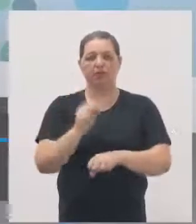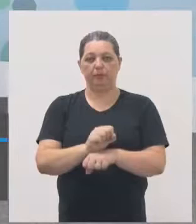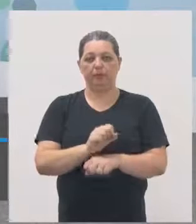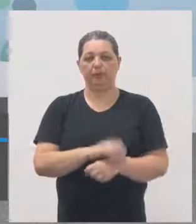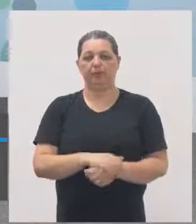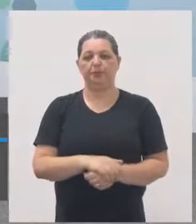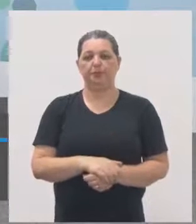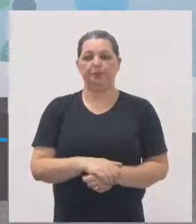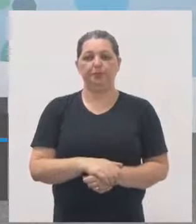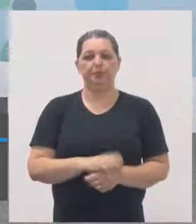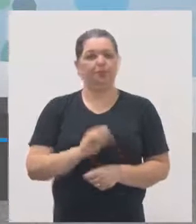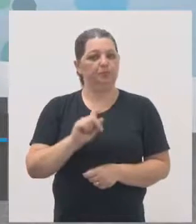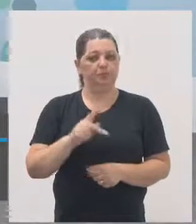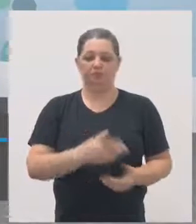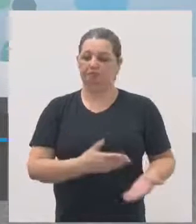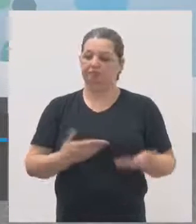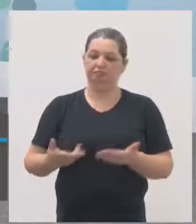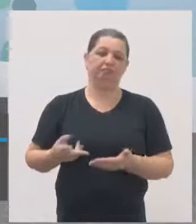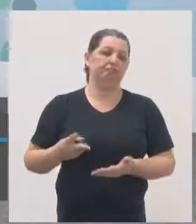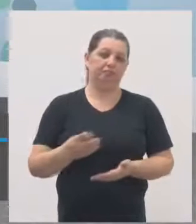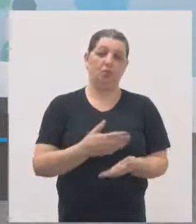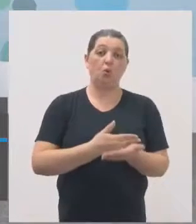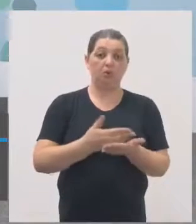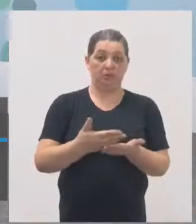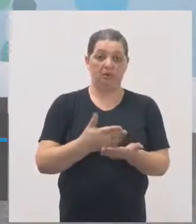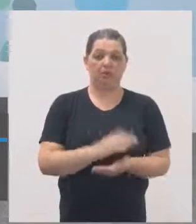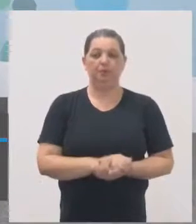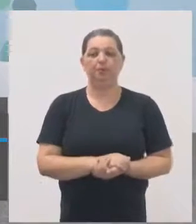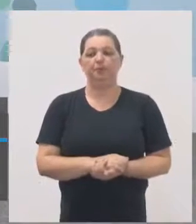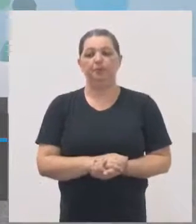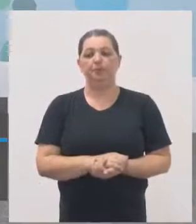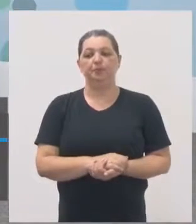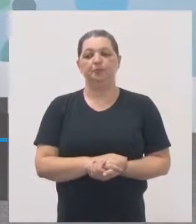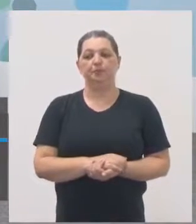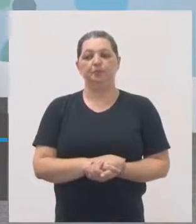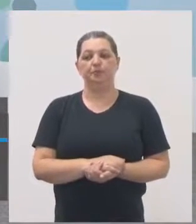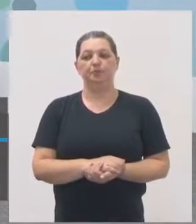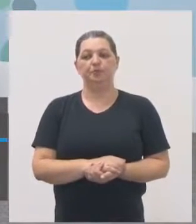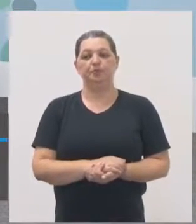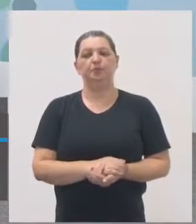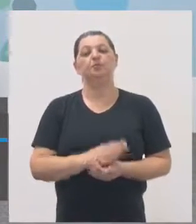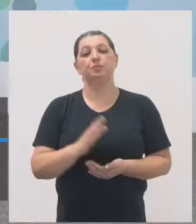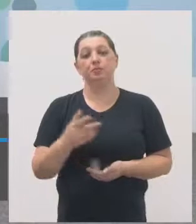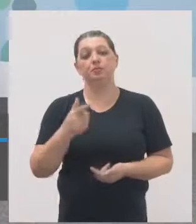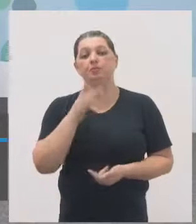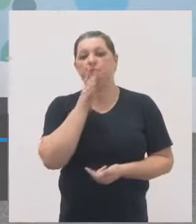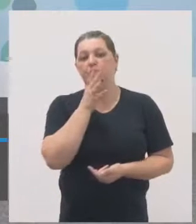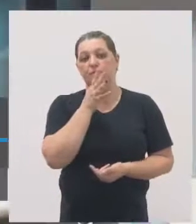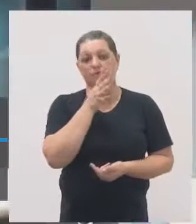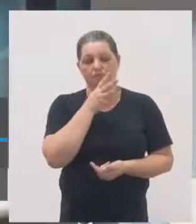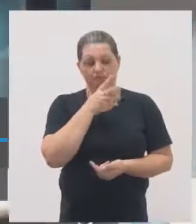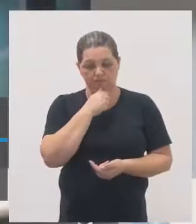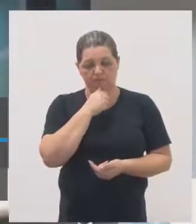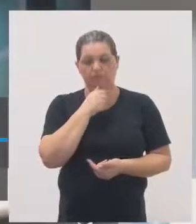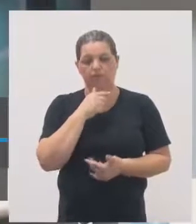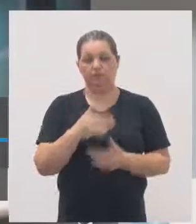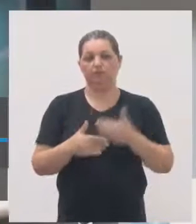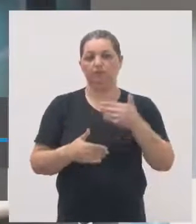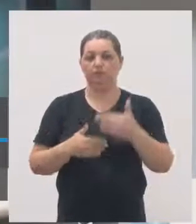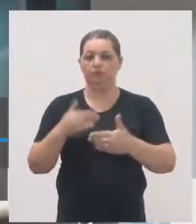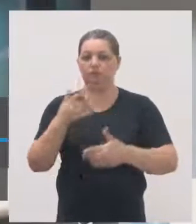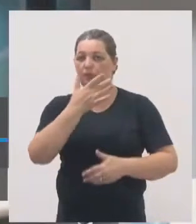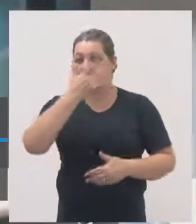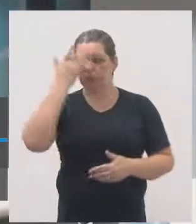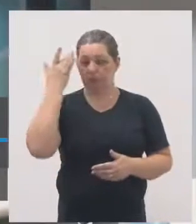Giovanni, todo seu, pode começar. Então vamos lá, vamos vagarosamente, vamos devagar, né, que é pra galera pegar